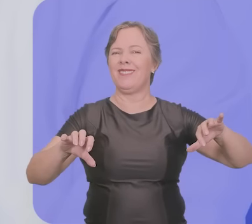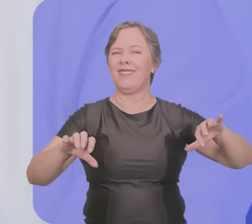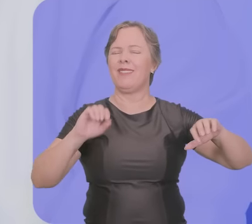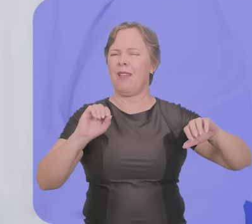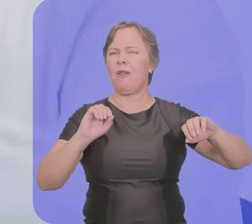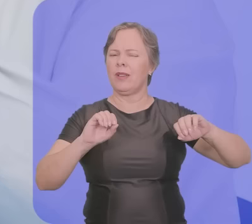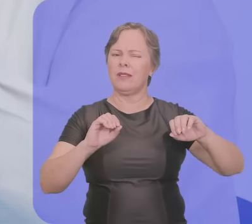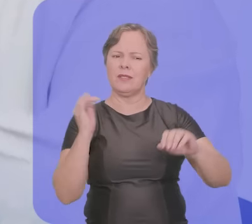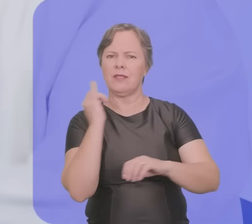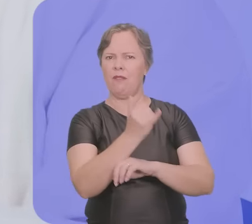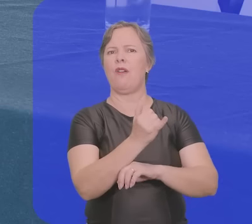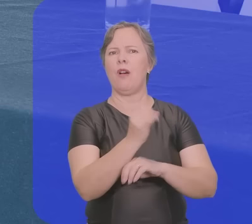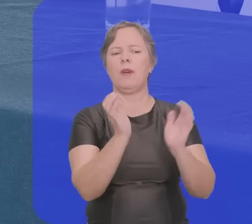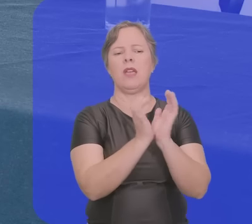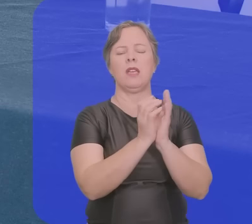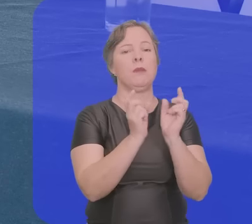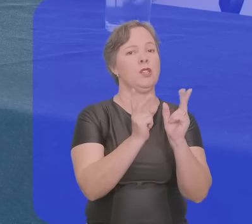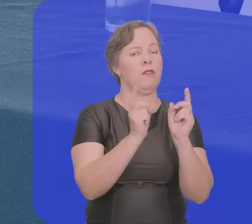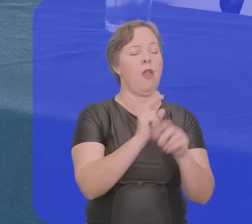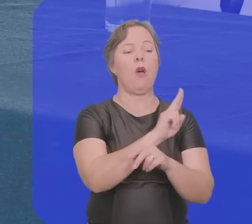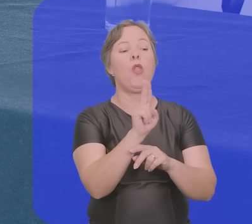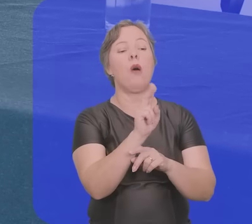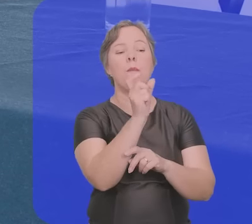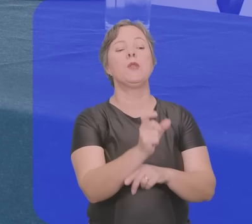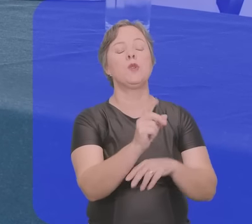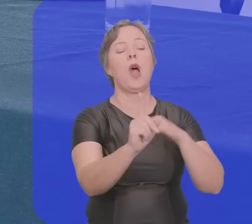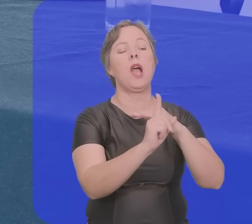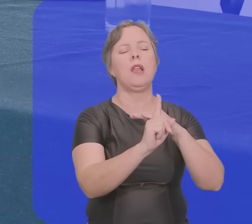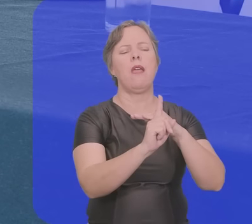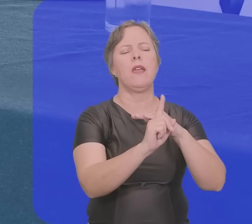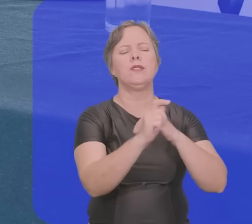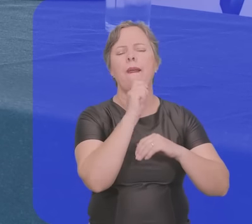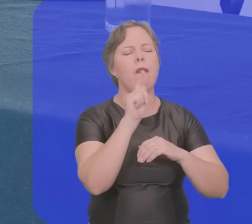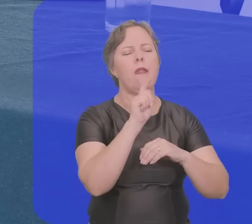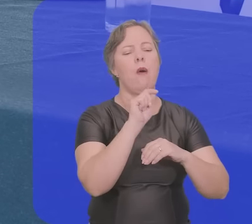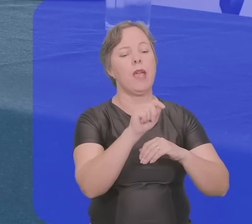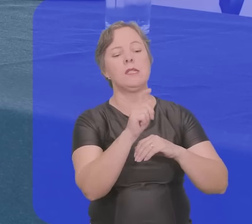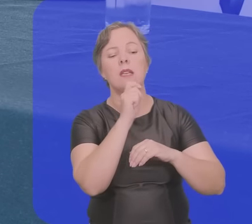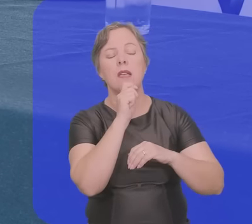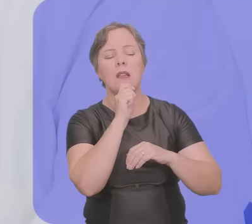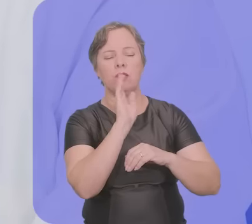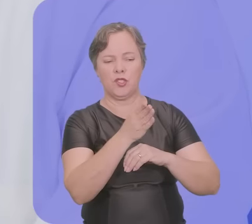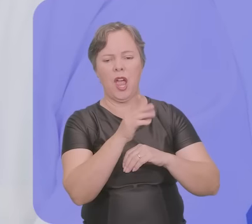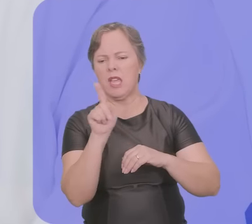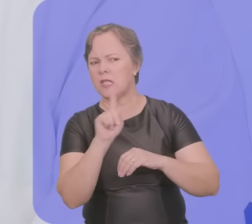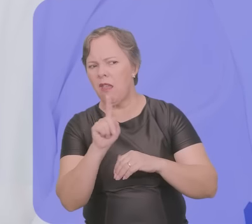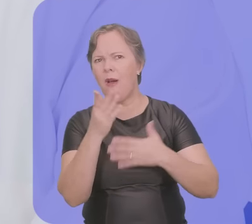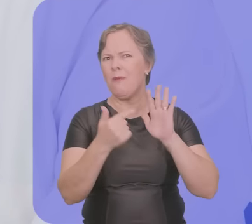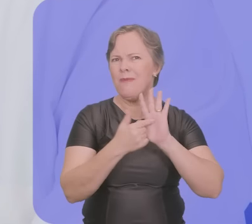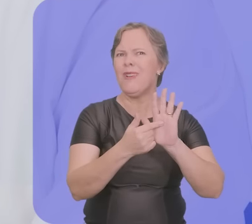de vendas o nome das pessoas, mas já filtrando quem tem contrato ativo, quem não teve. Eu